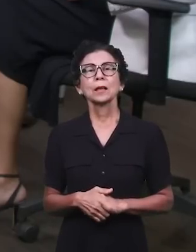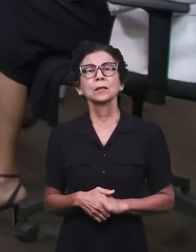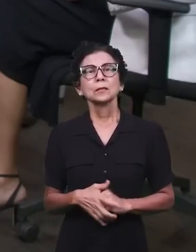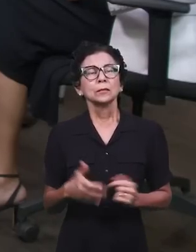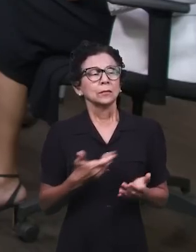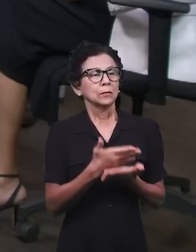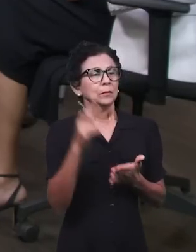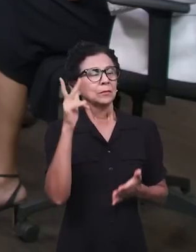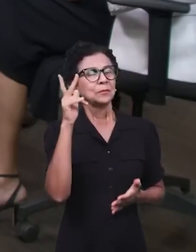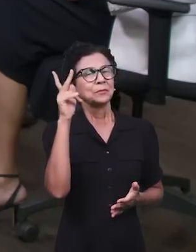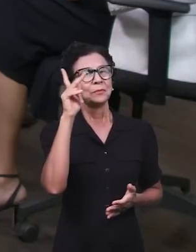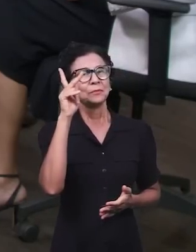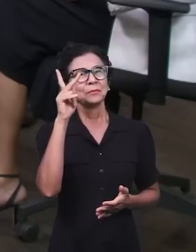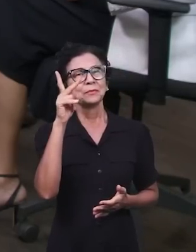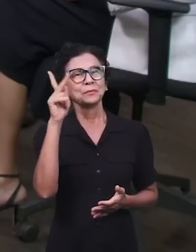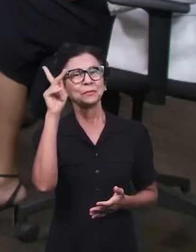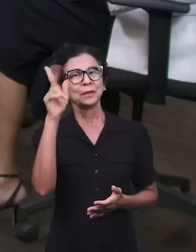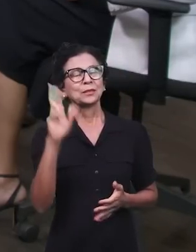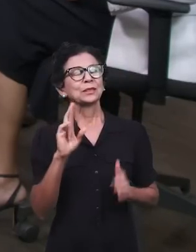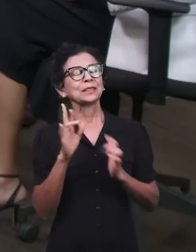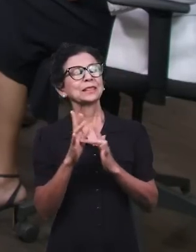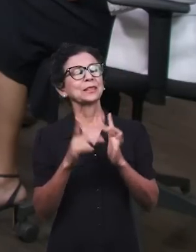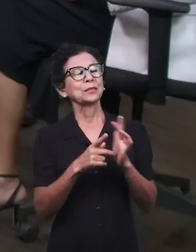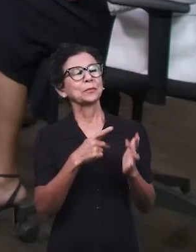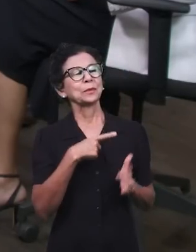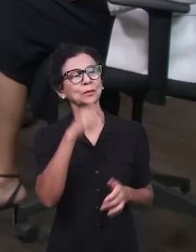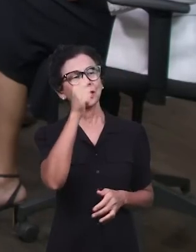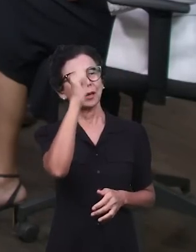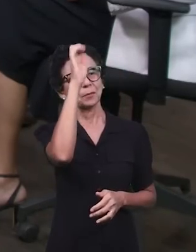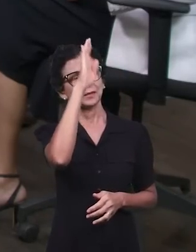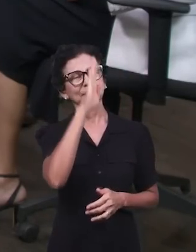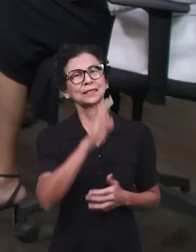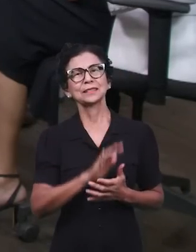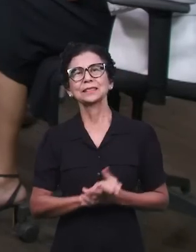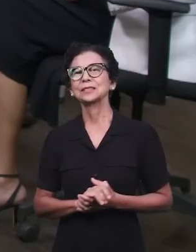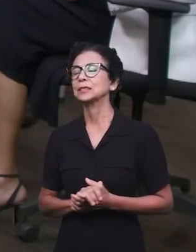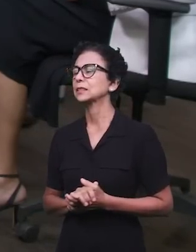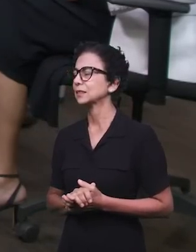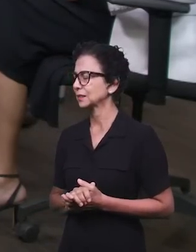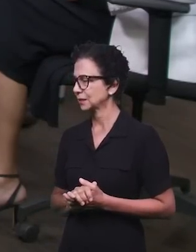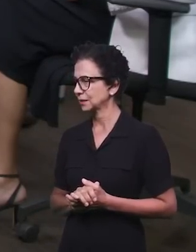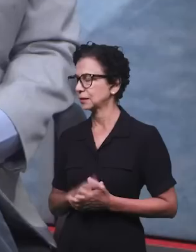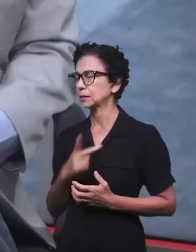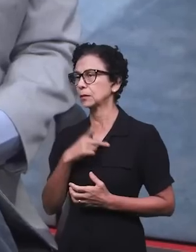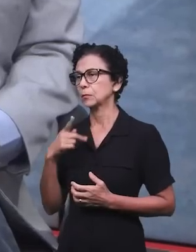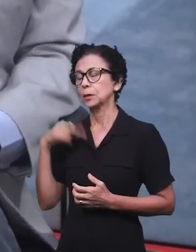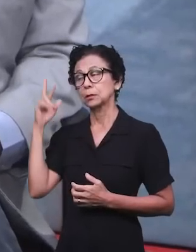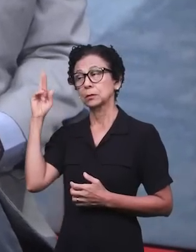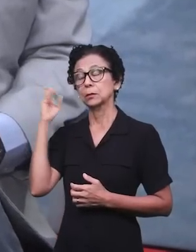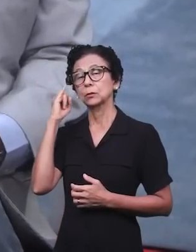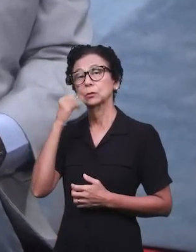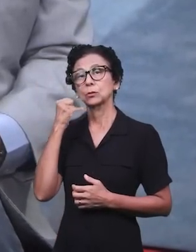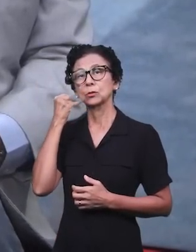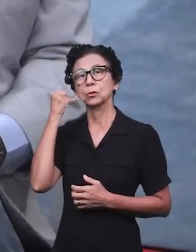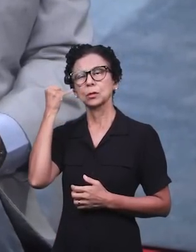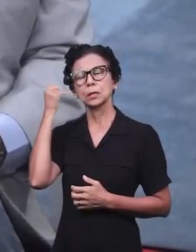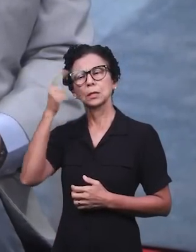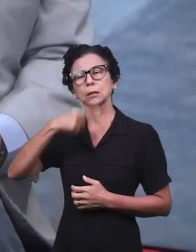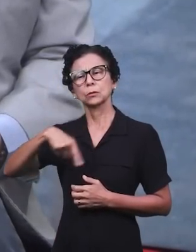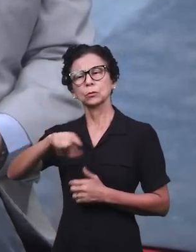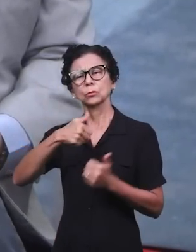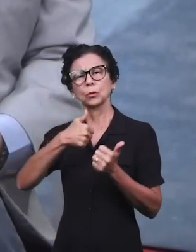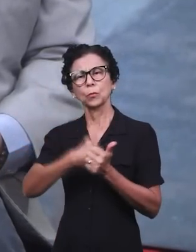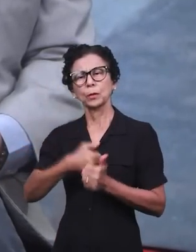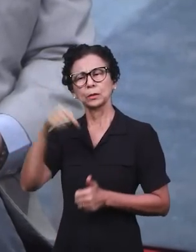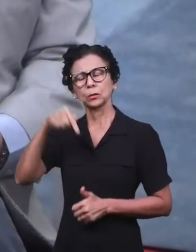cumprimentando o pastor Alexandre Brasil, está aqui ao meu lado. Alexandre, a paz do Senhor. Pastor Josias, a paz do Senhor aos jovens que estão aqui, aqueles que estão acompanhando